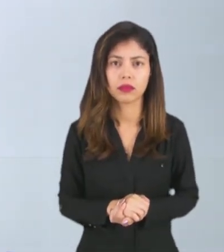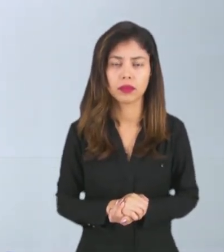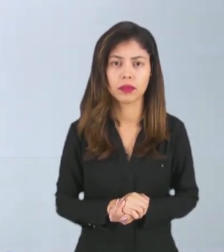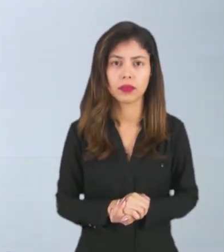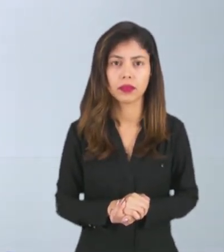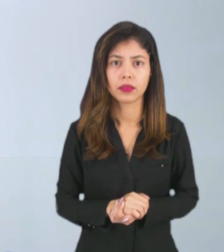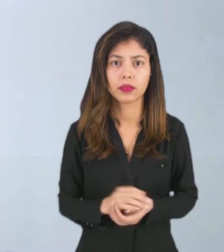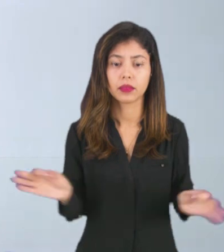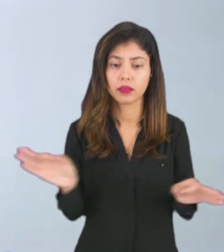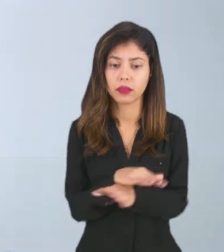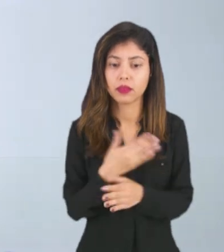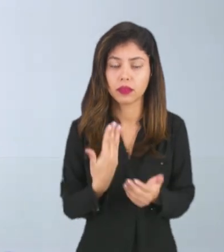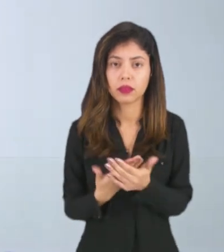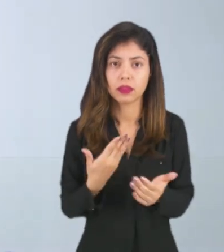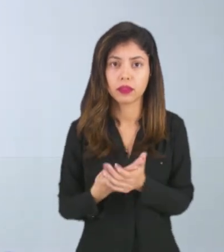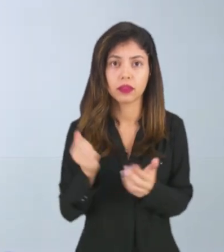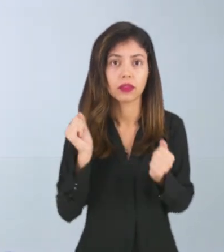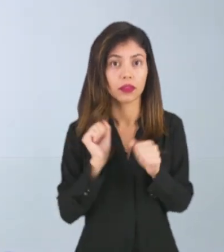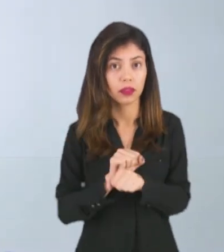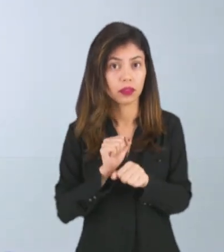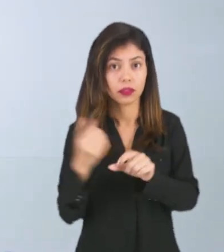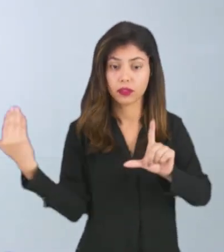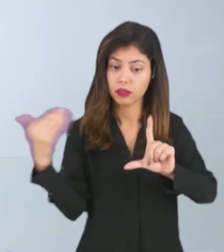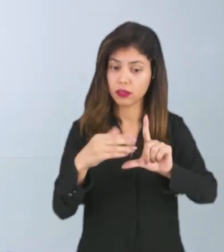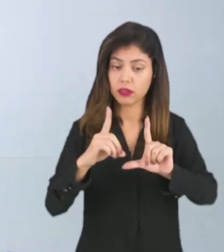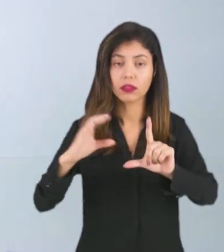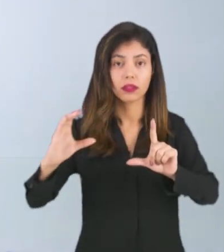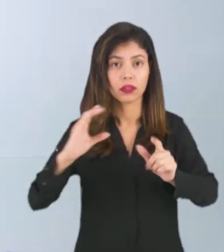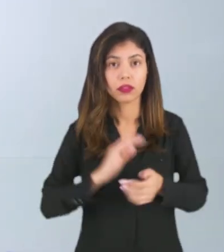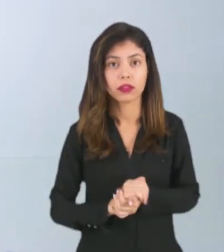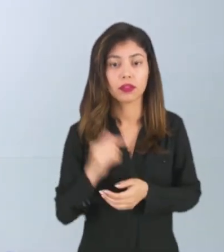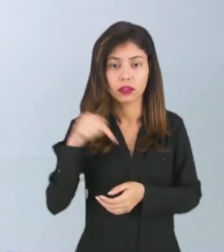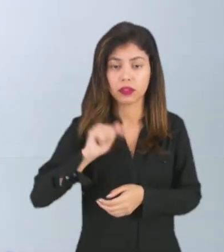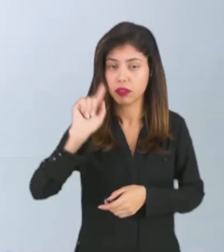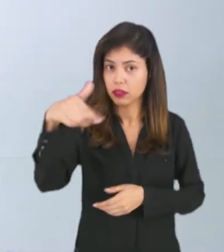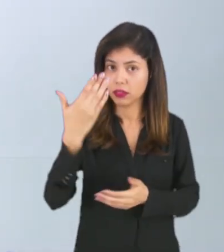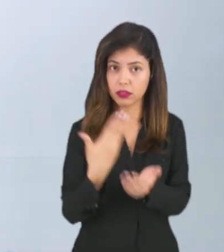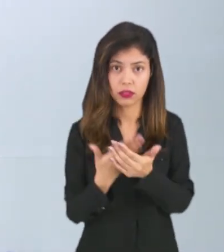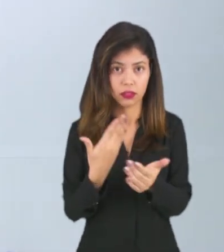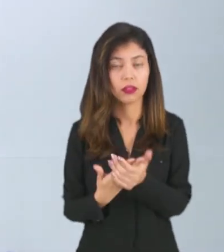a nossa aula fica por aqui. Espero que acessem a plataforma Eduque para essa e mais